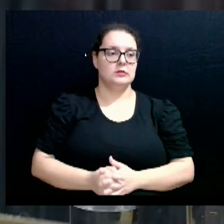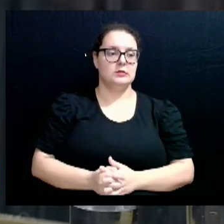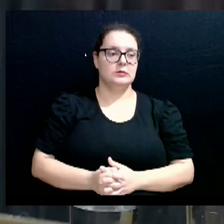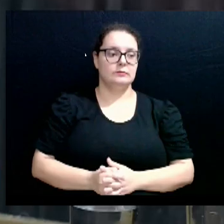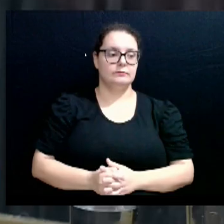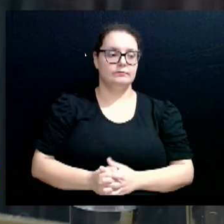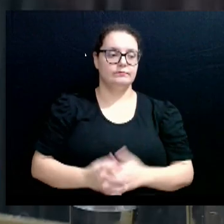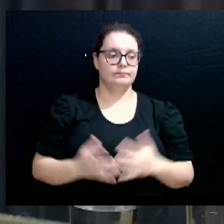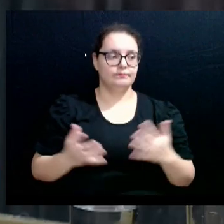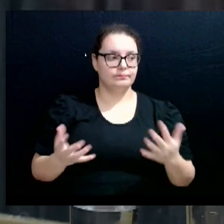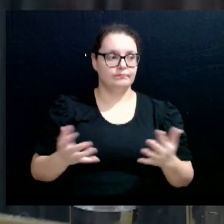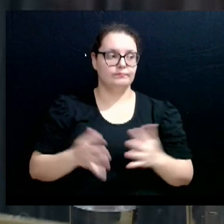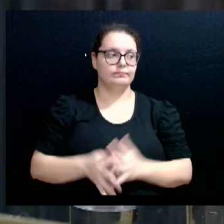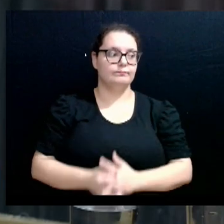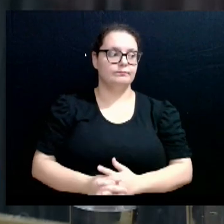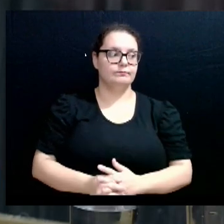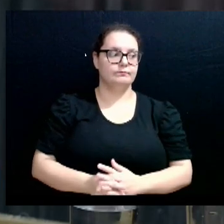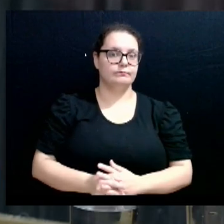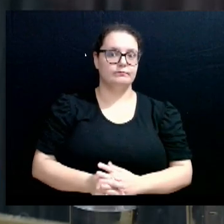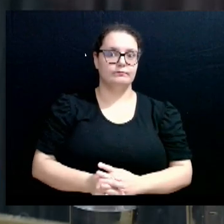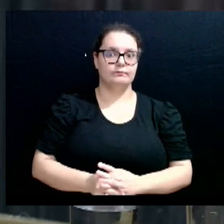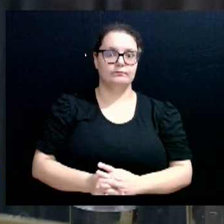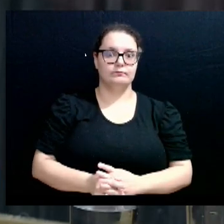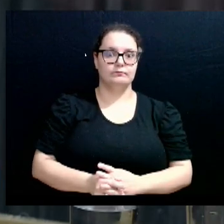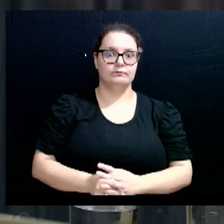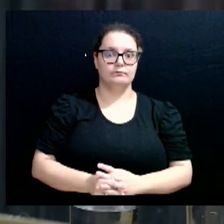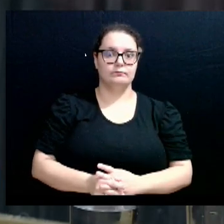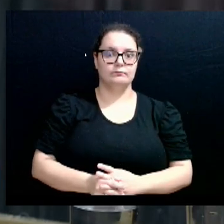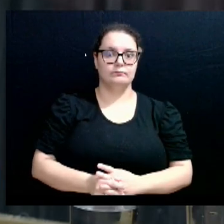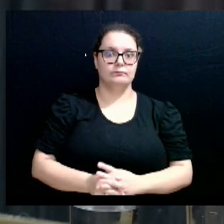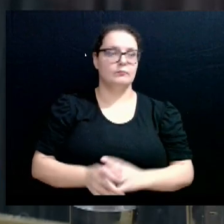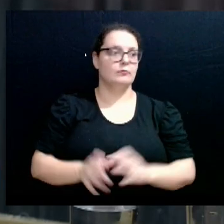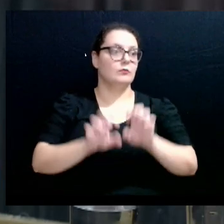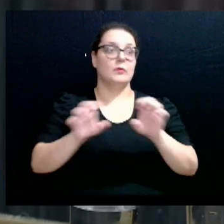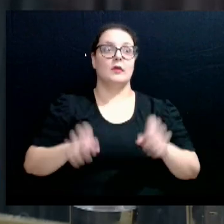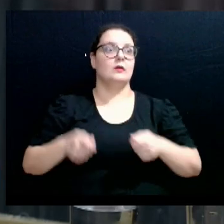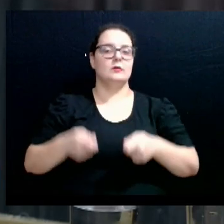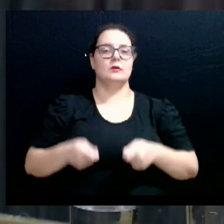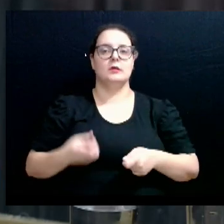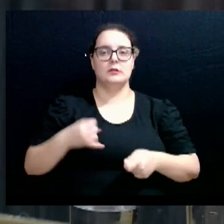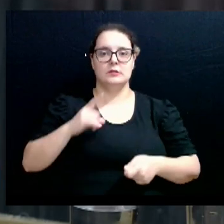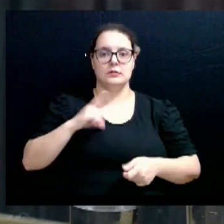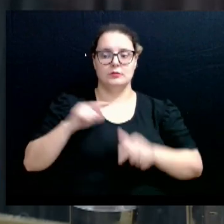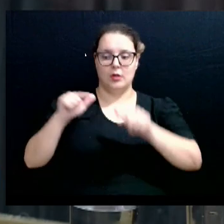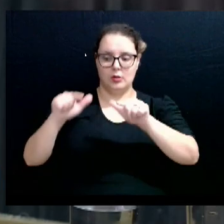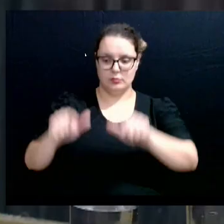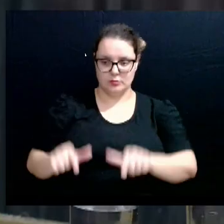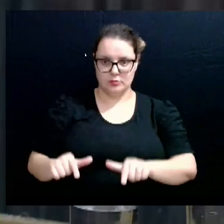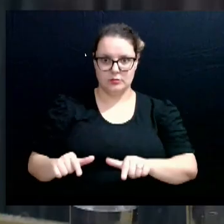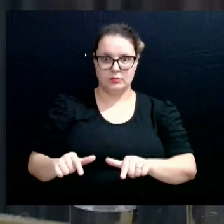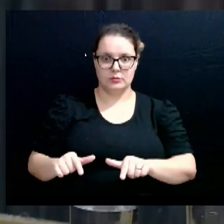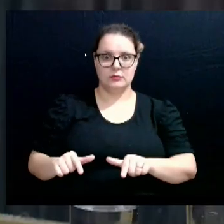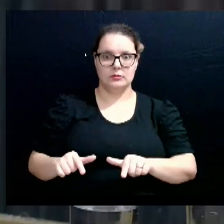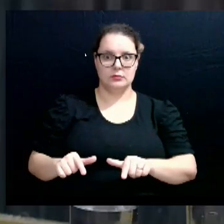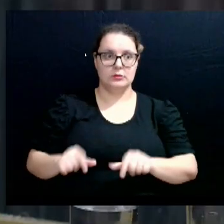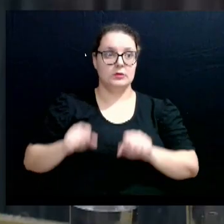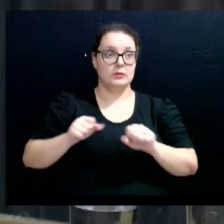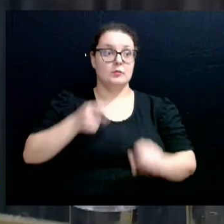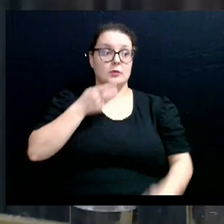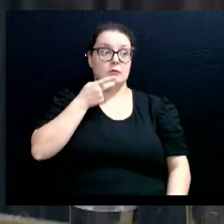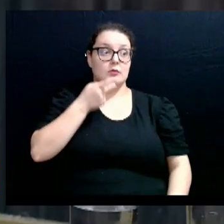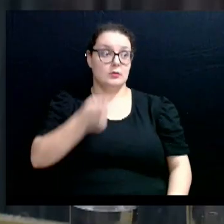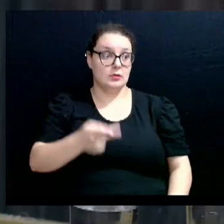eh, algo tão estruturado. Se ele tiver um espaço onde ele possa falar, onde ele possa